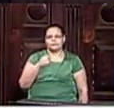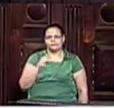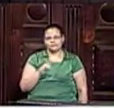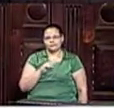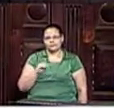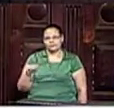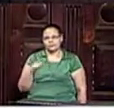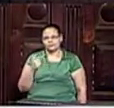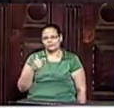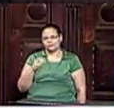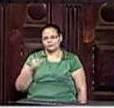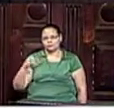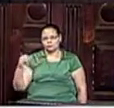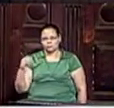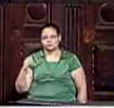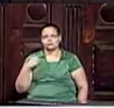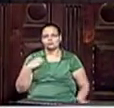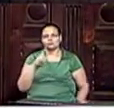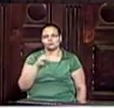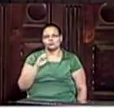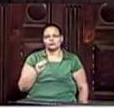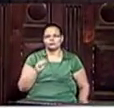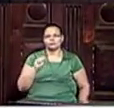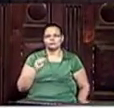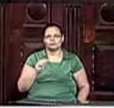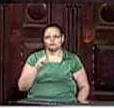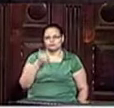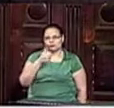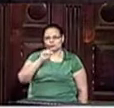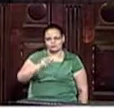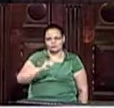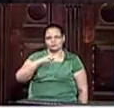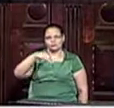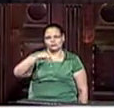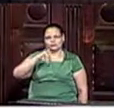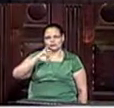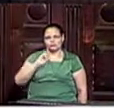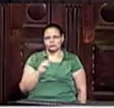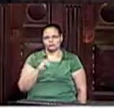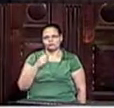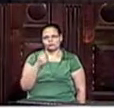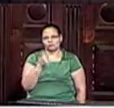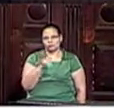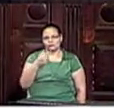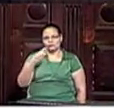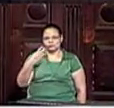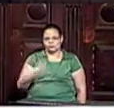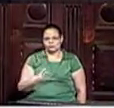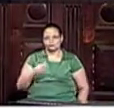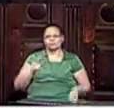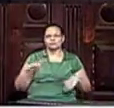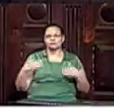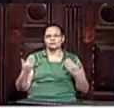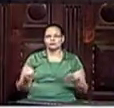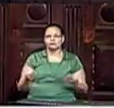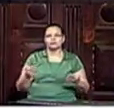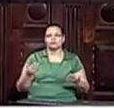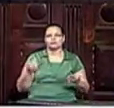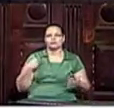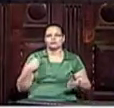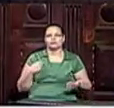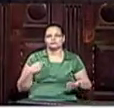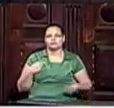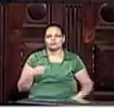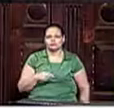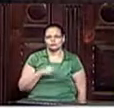9.970/2000. A data remete ao dia 18 de maio de 73, quando a